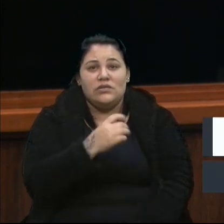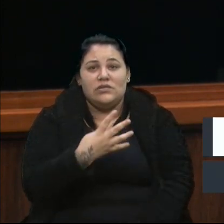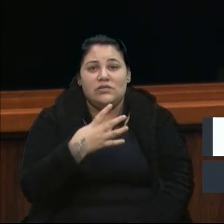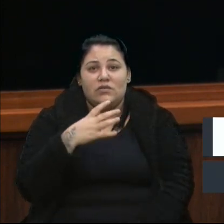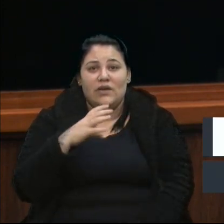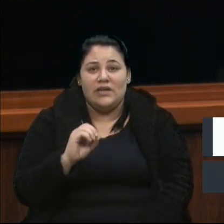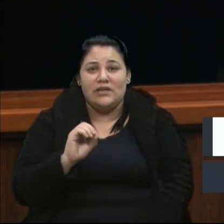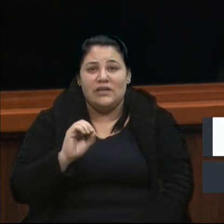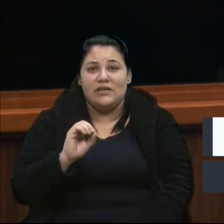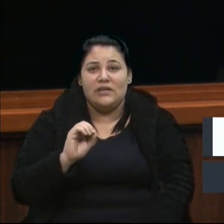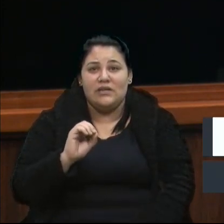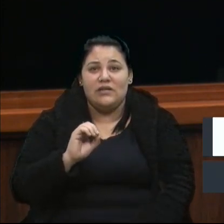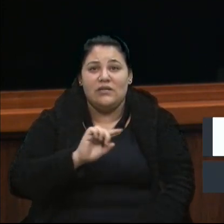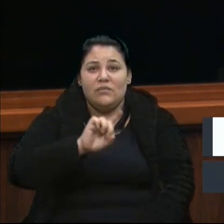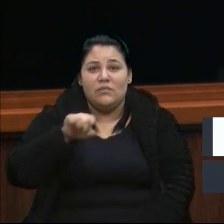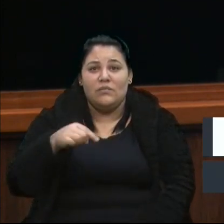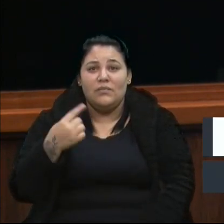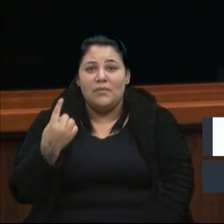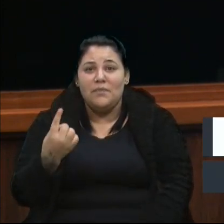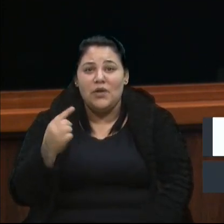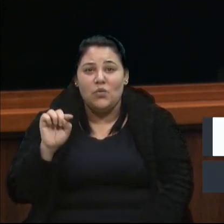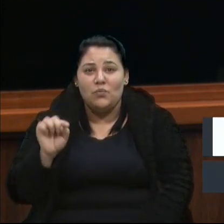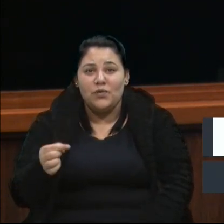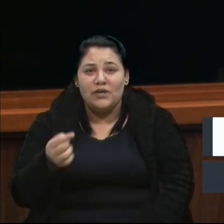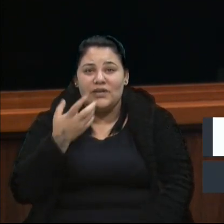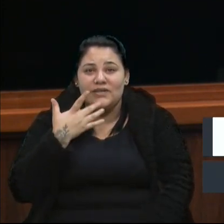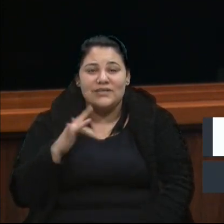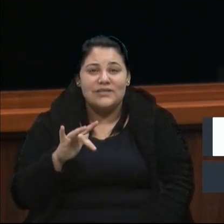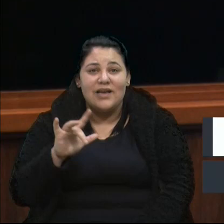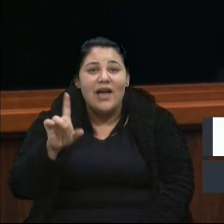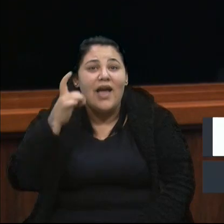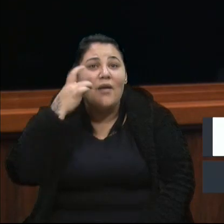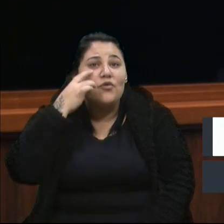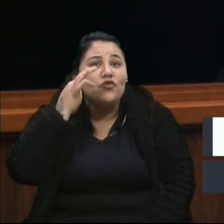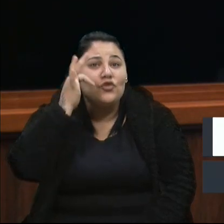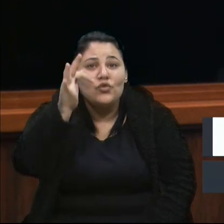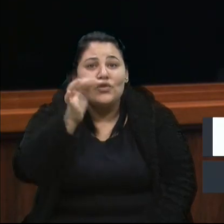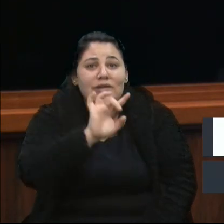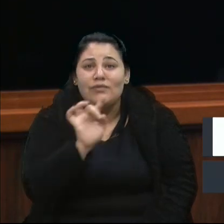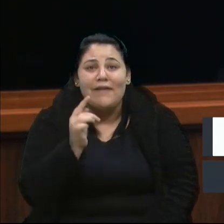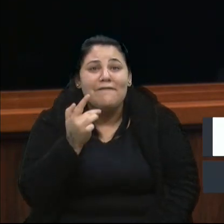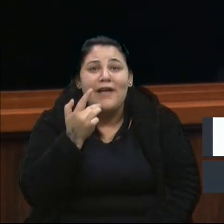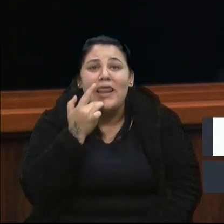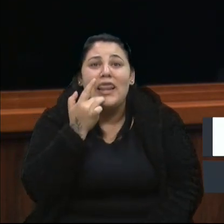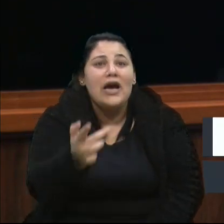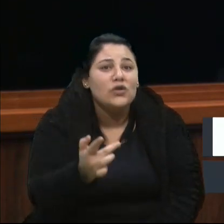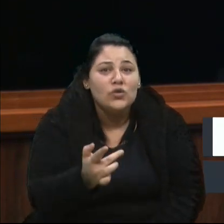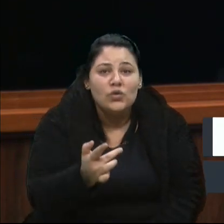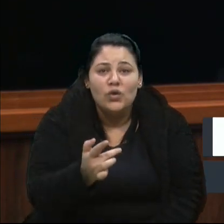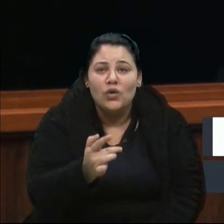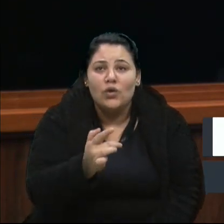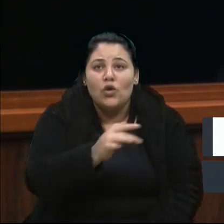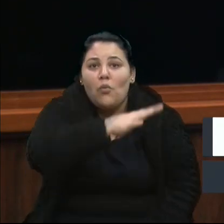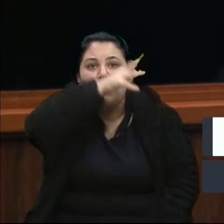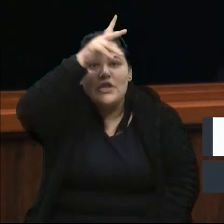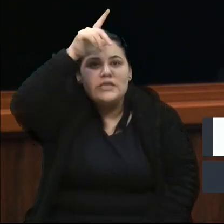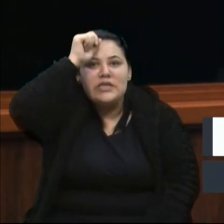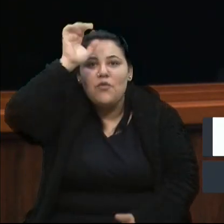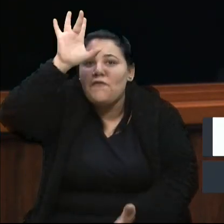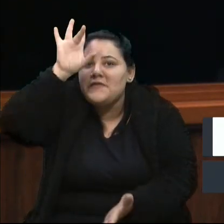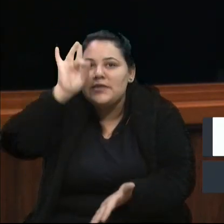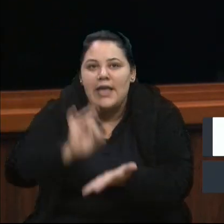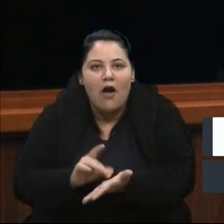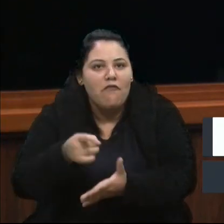840 para 1.000 crianças. É uma previsão. Não está dizendo que o município iria aumentar